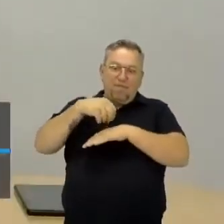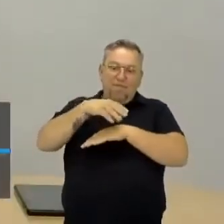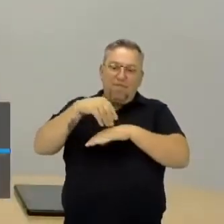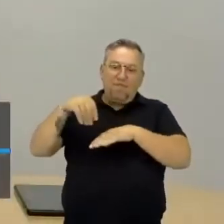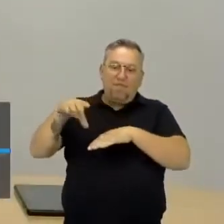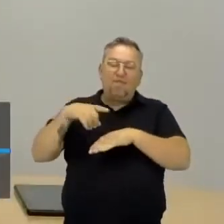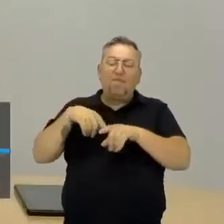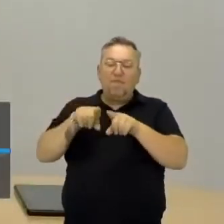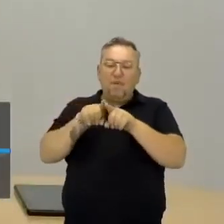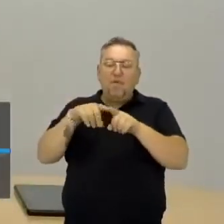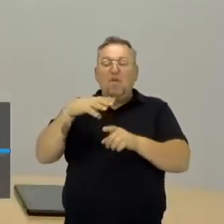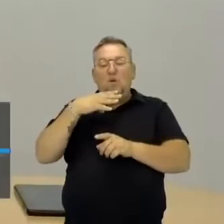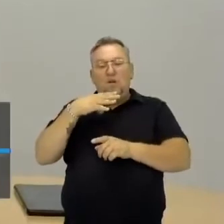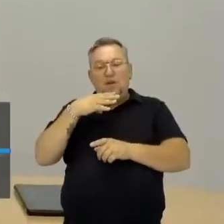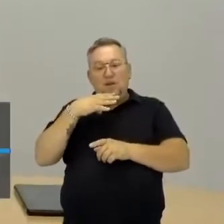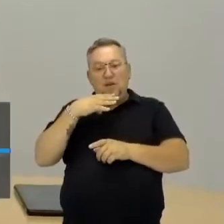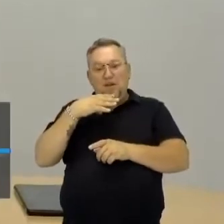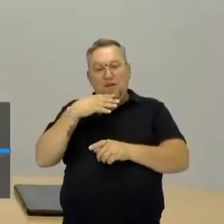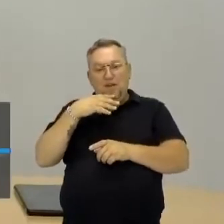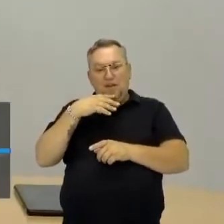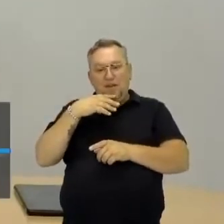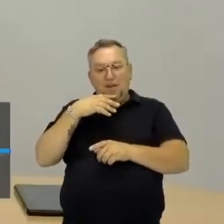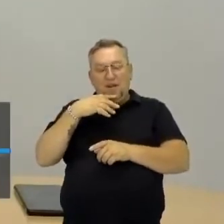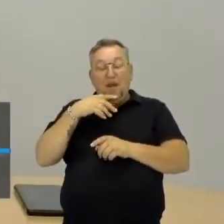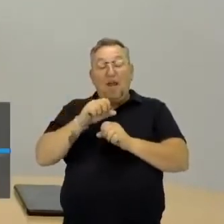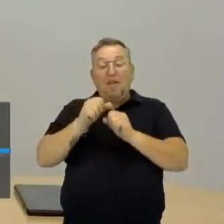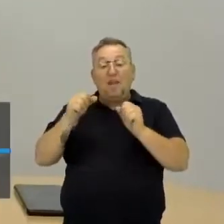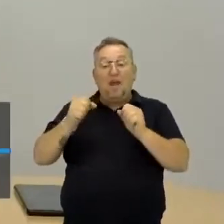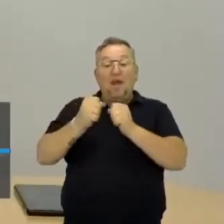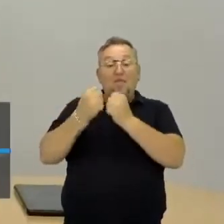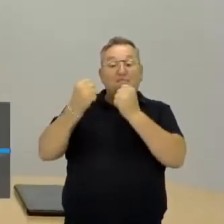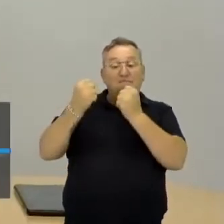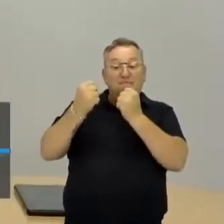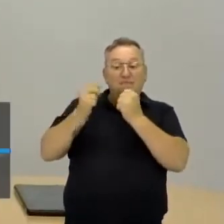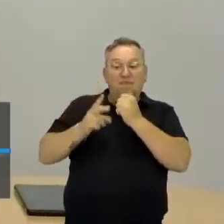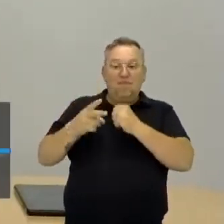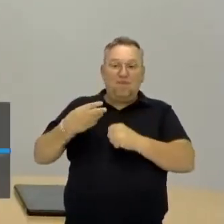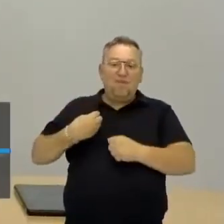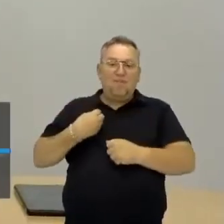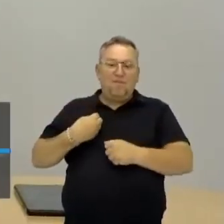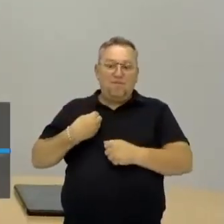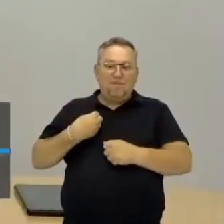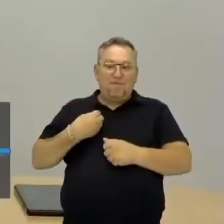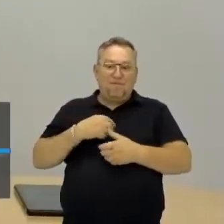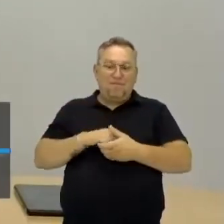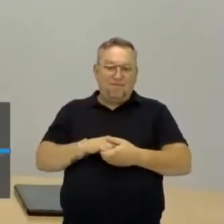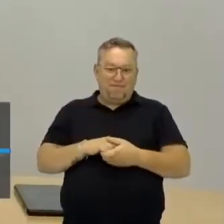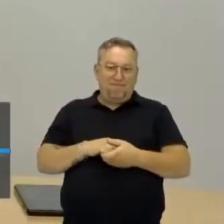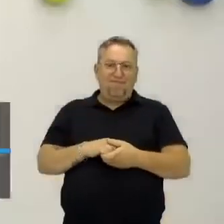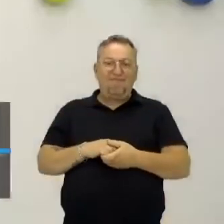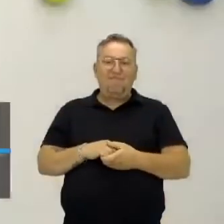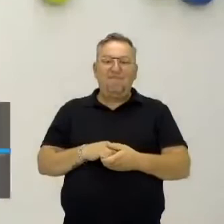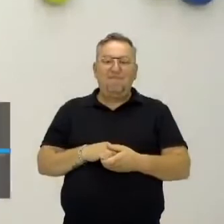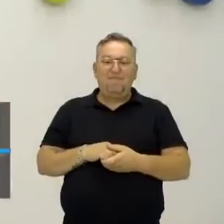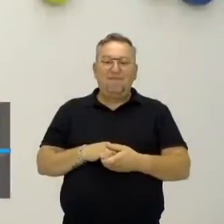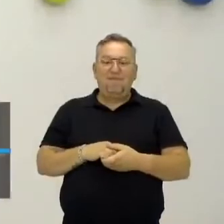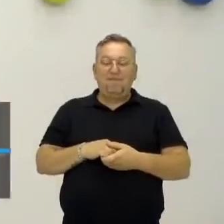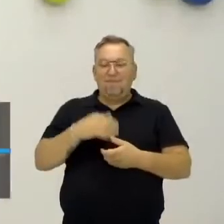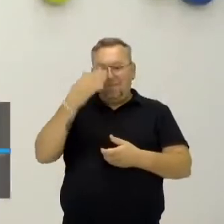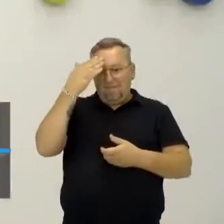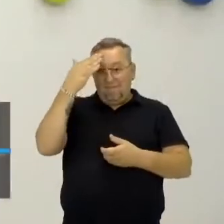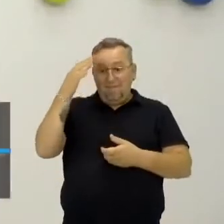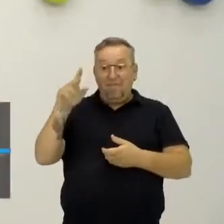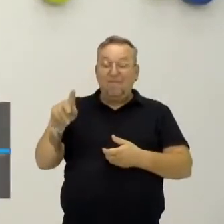esses conhecimentos aqui, gente, porque ser resistência é essencial para continuar vivendo. Quem não resiste não vive. É verdade.